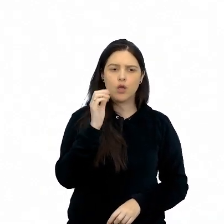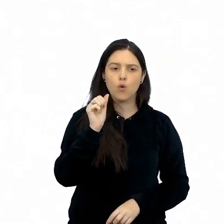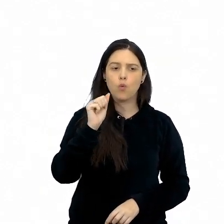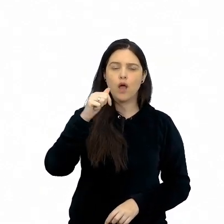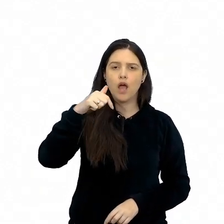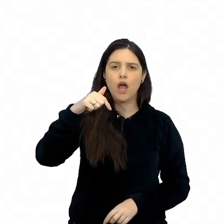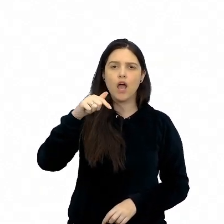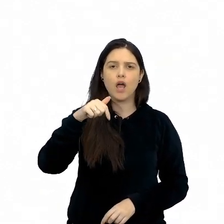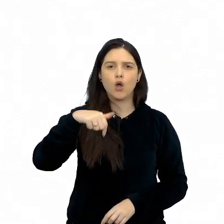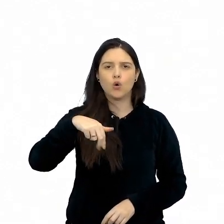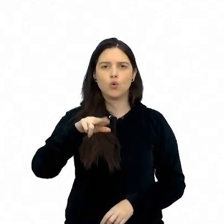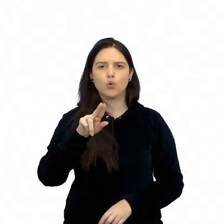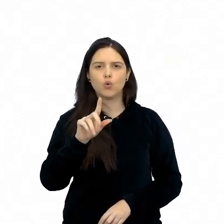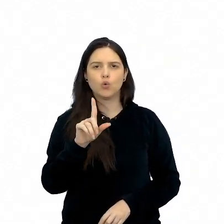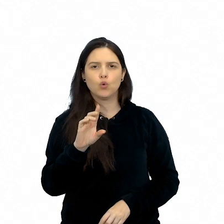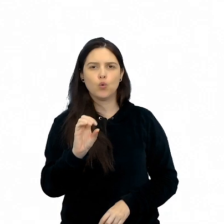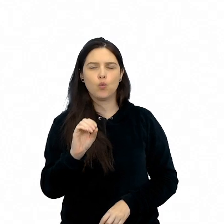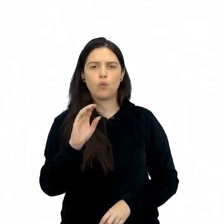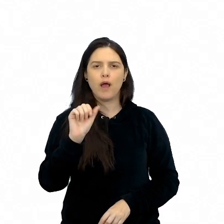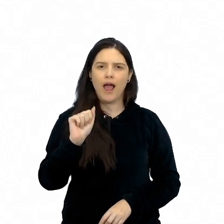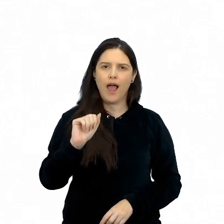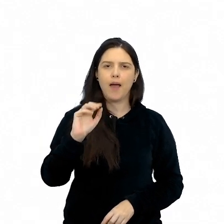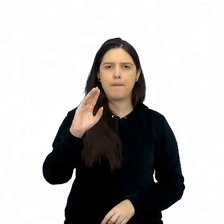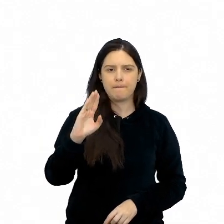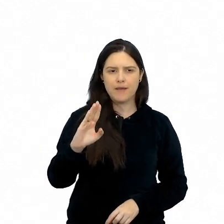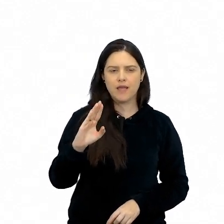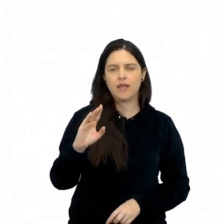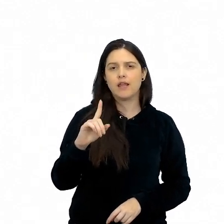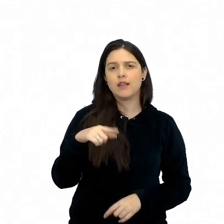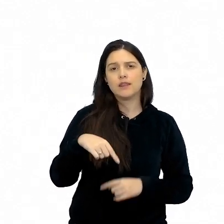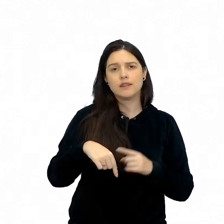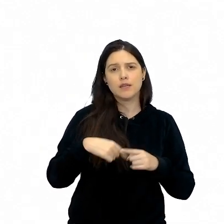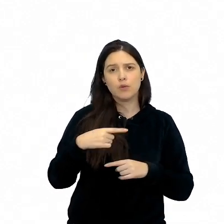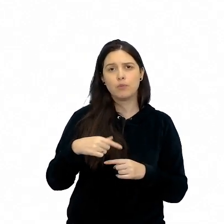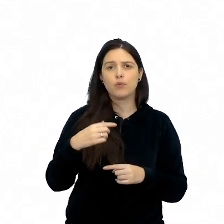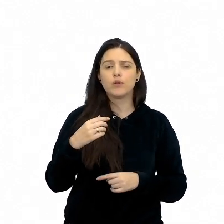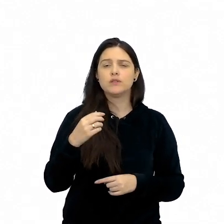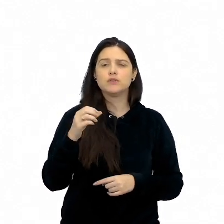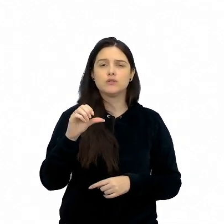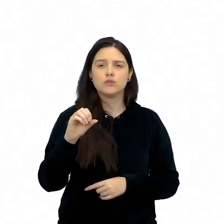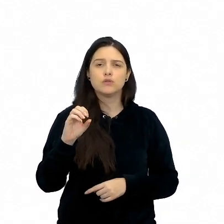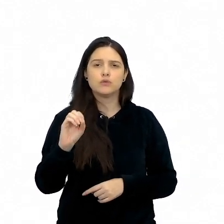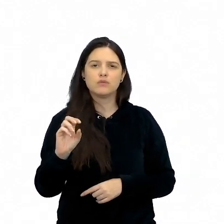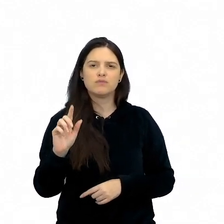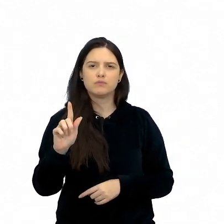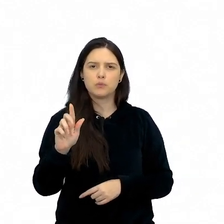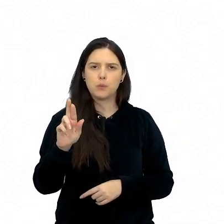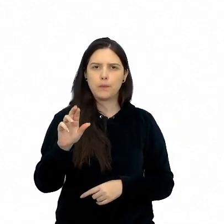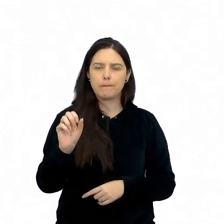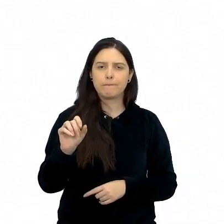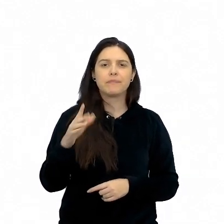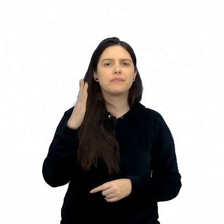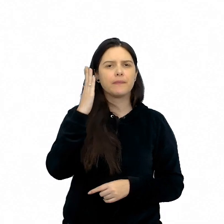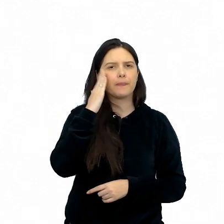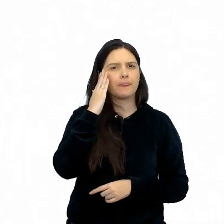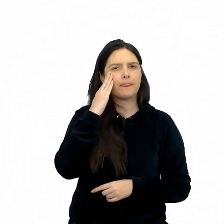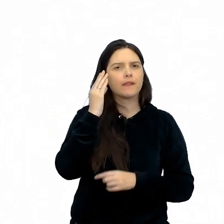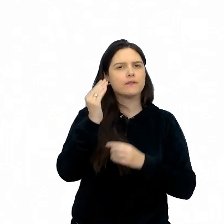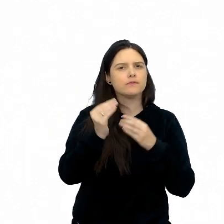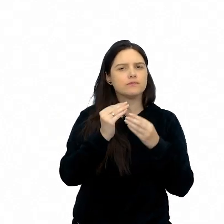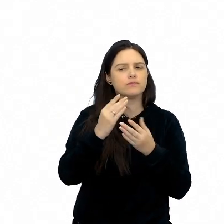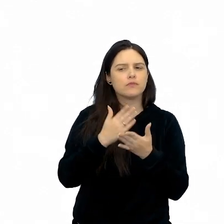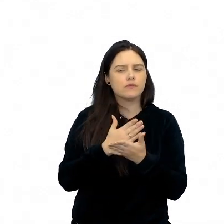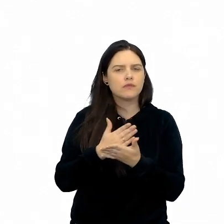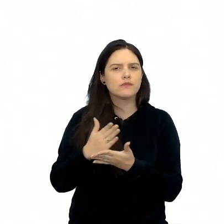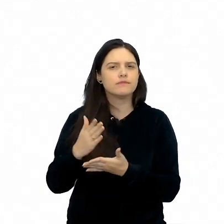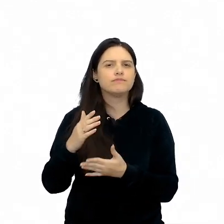o ângulo B e esse outro ângulo que eu falei de 90 graus, a soma tem que dar 180. E ele vai ter que saber o quê? Aí que já